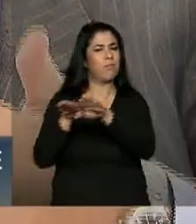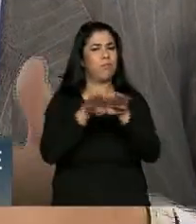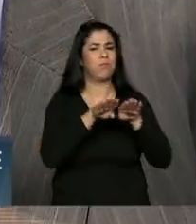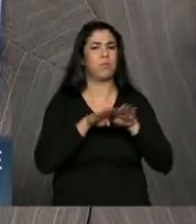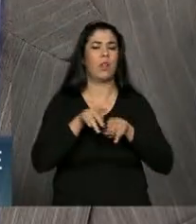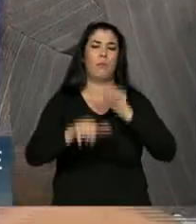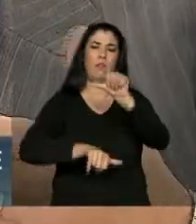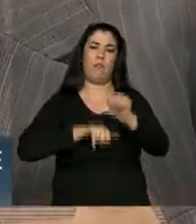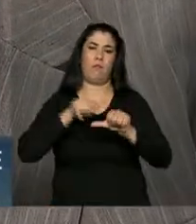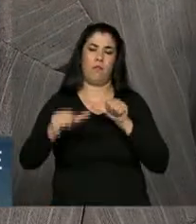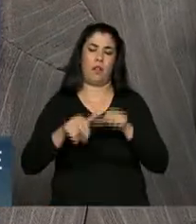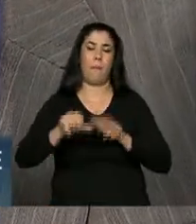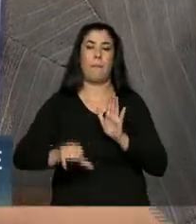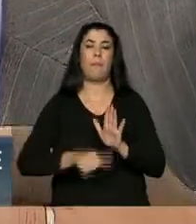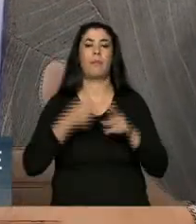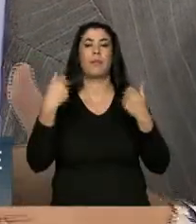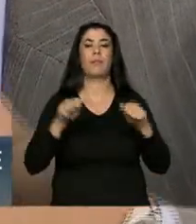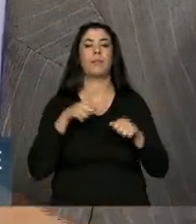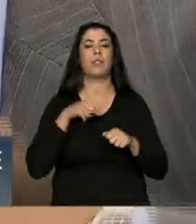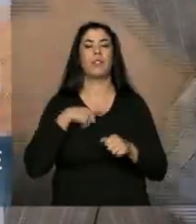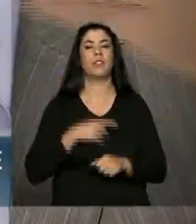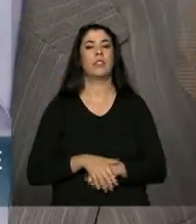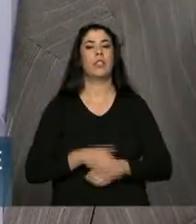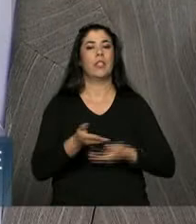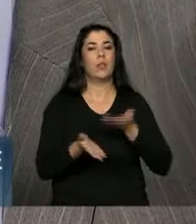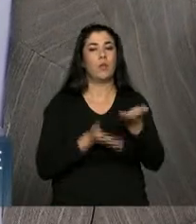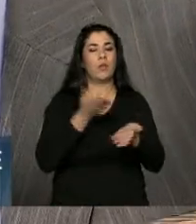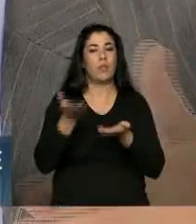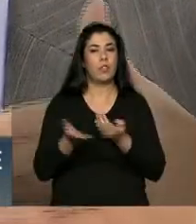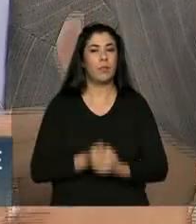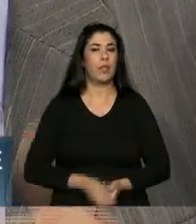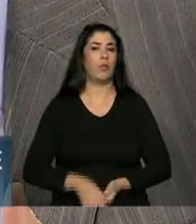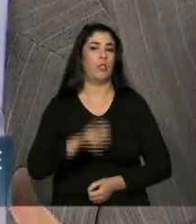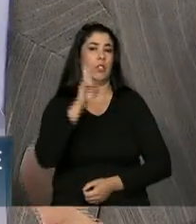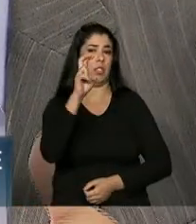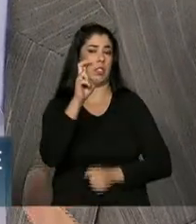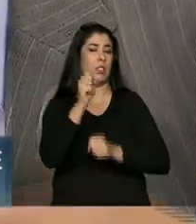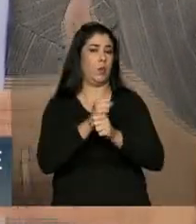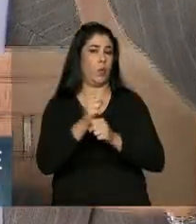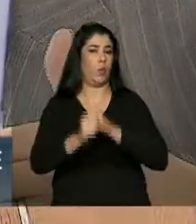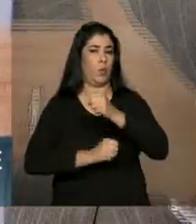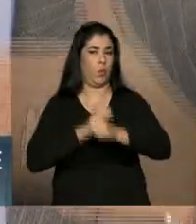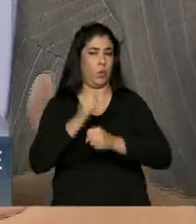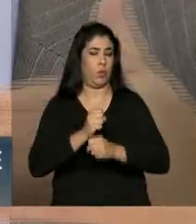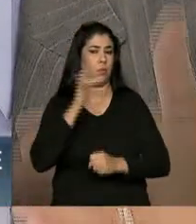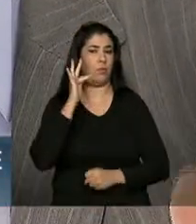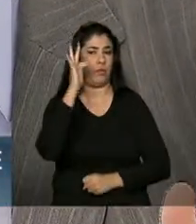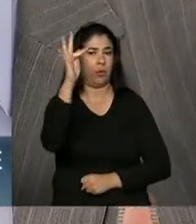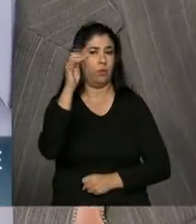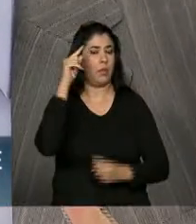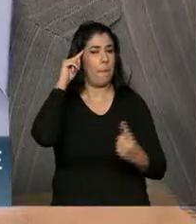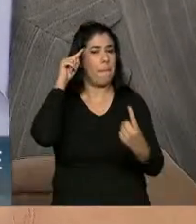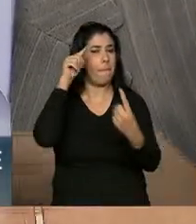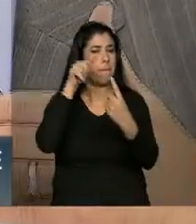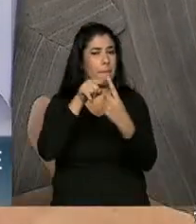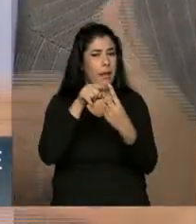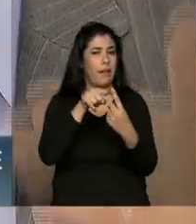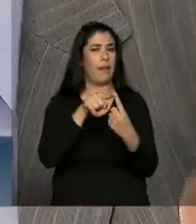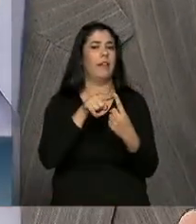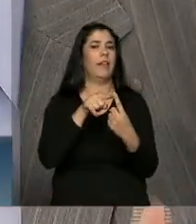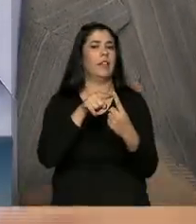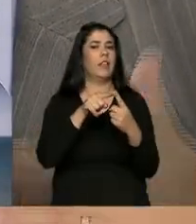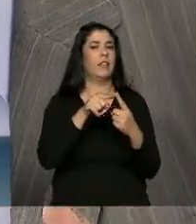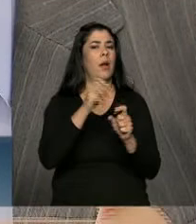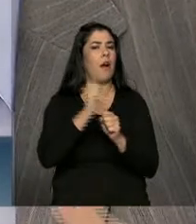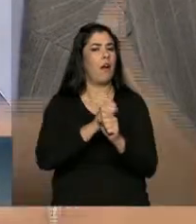renovação é primeiro o investimento quinquenal que possa ter metas anual de